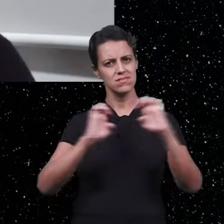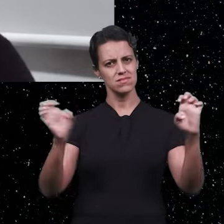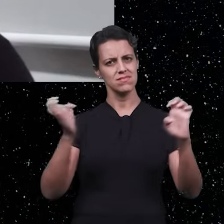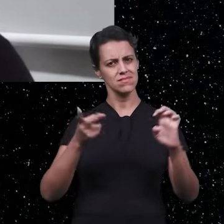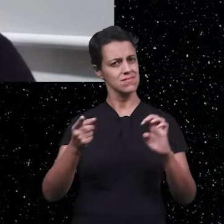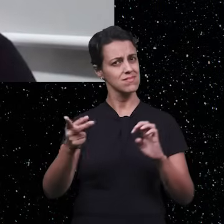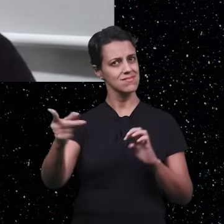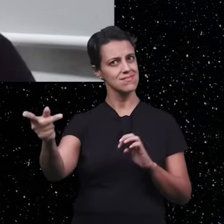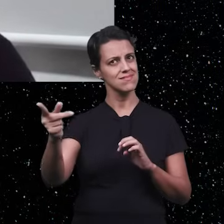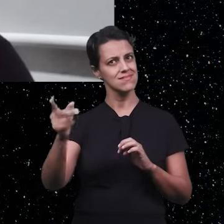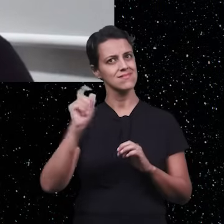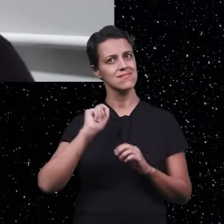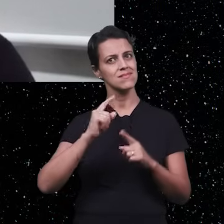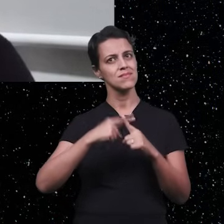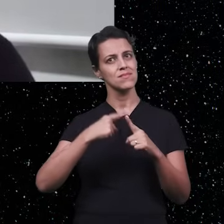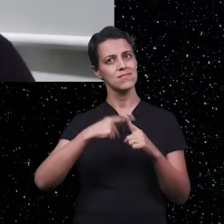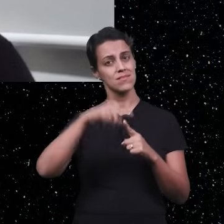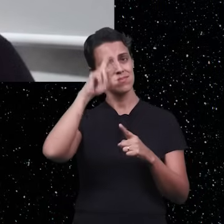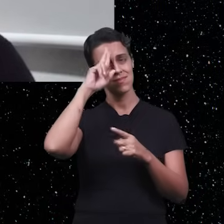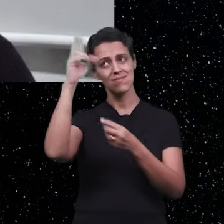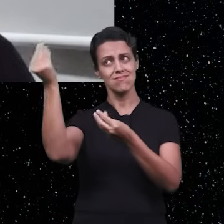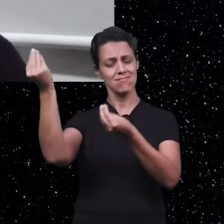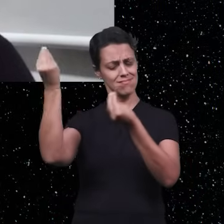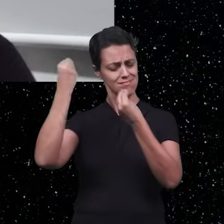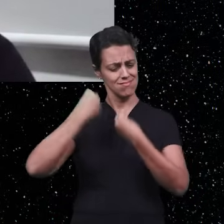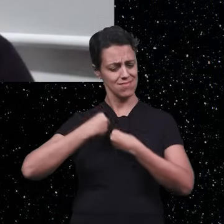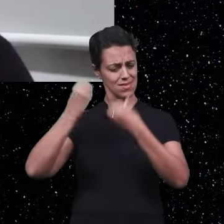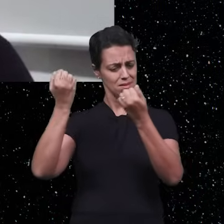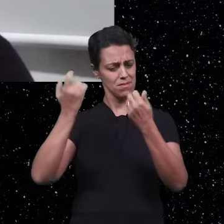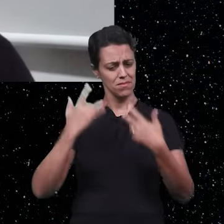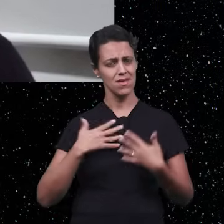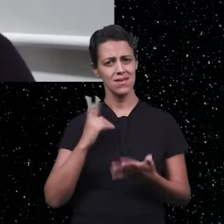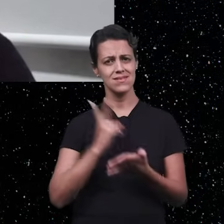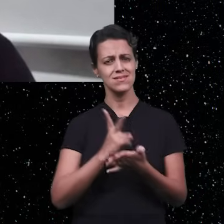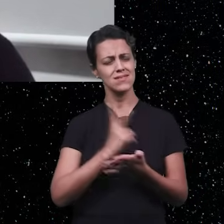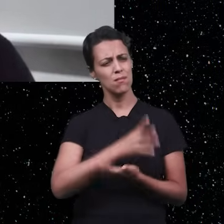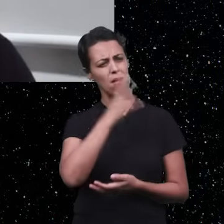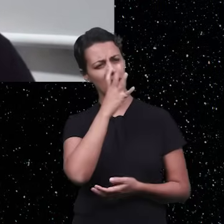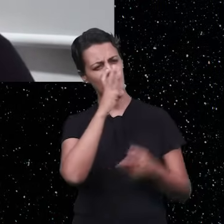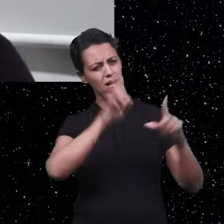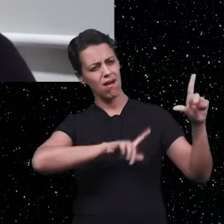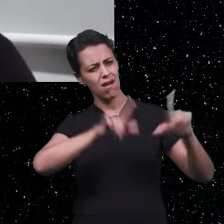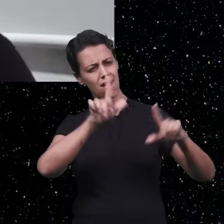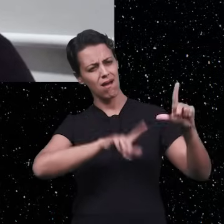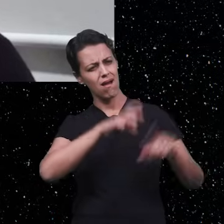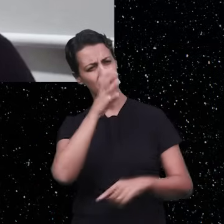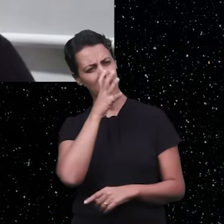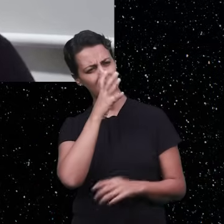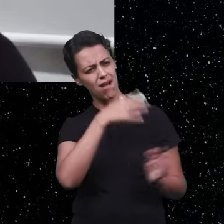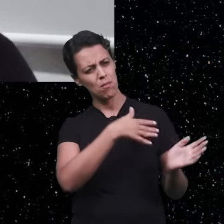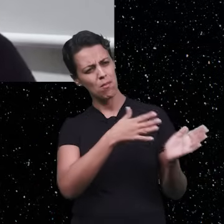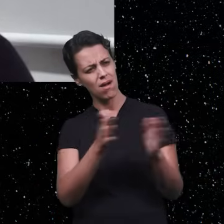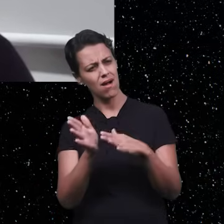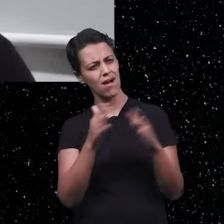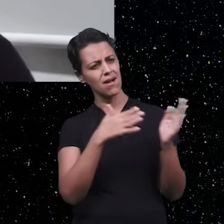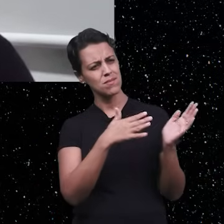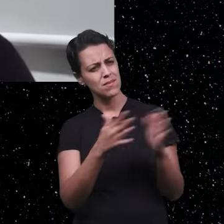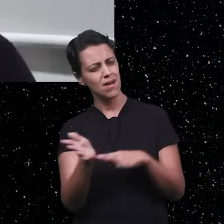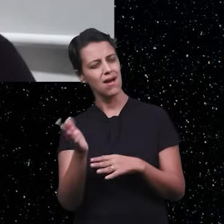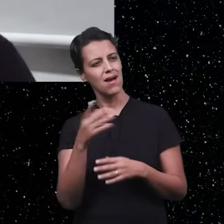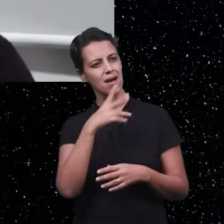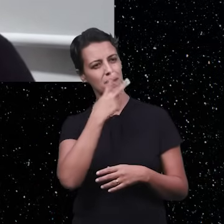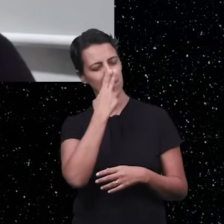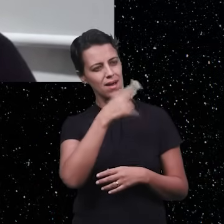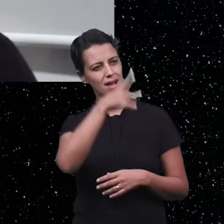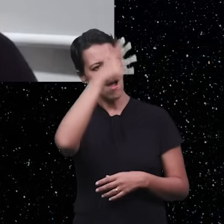tem nos proporcionado a cada programa. O aprendizado tem sido maravilhoso para